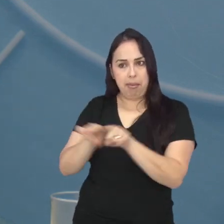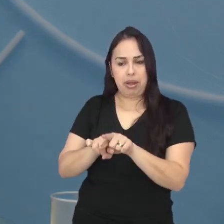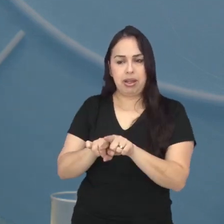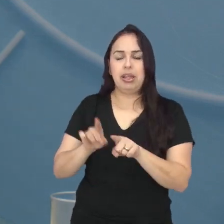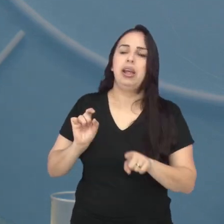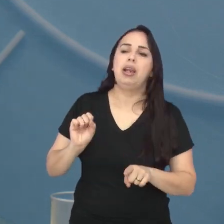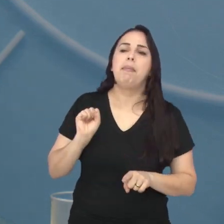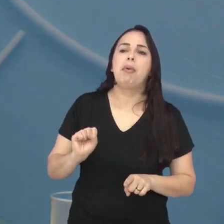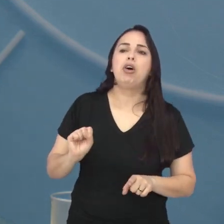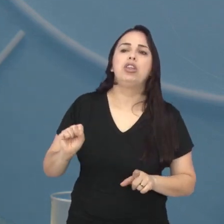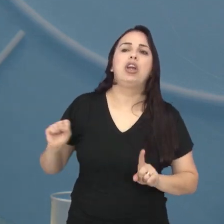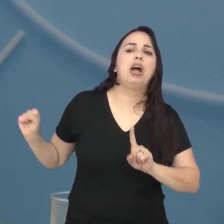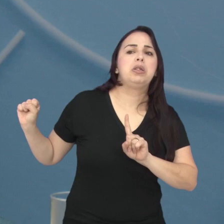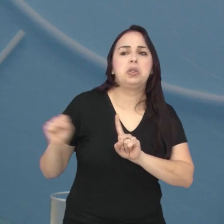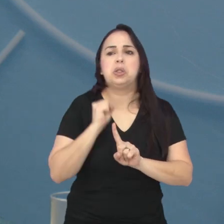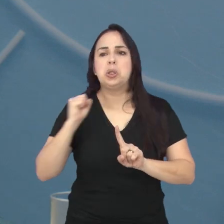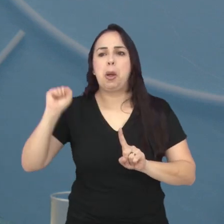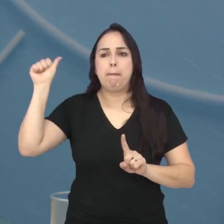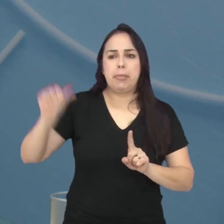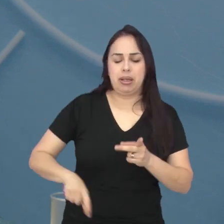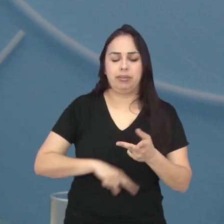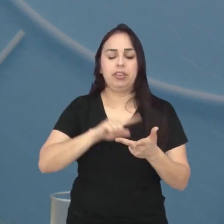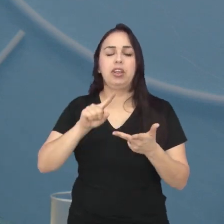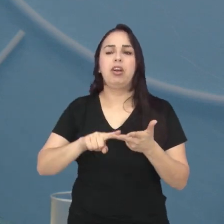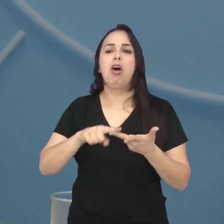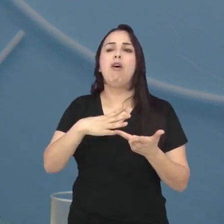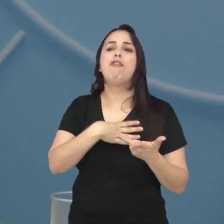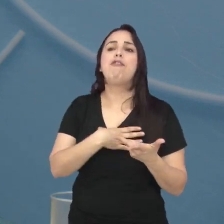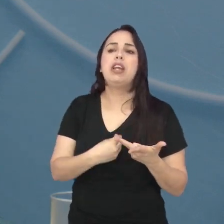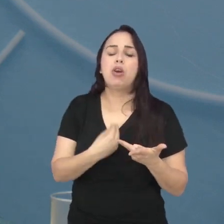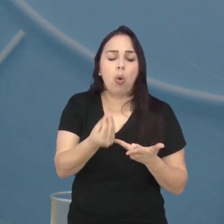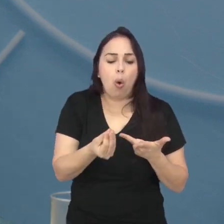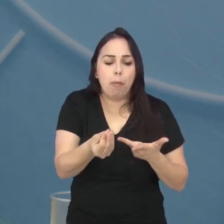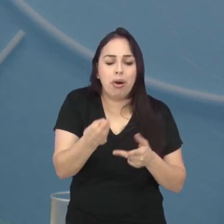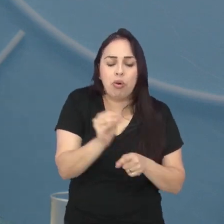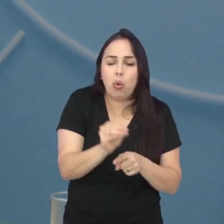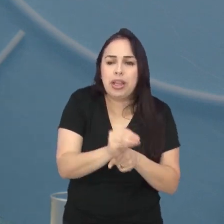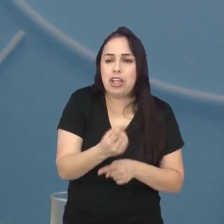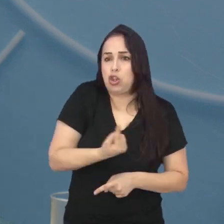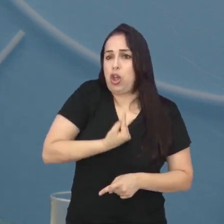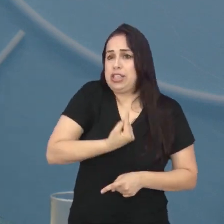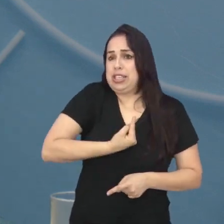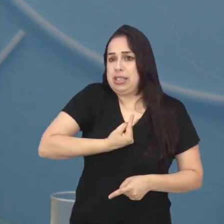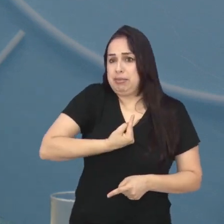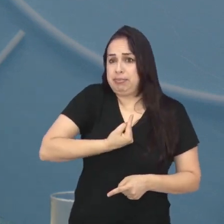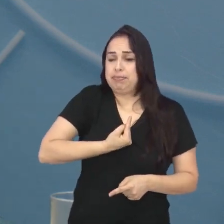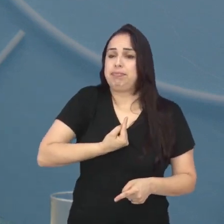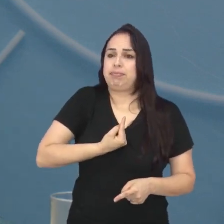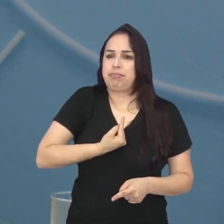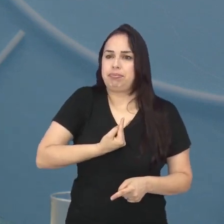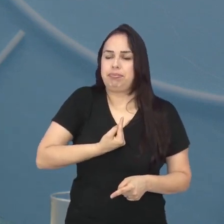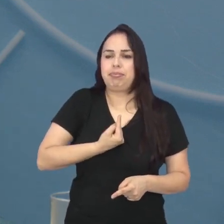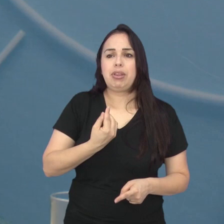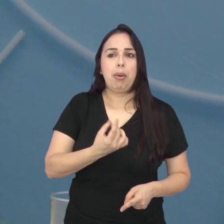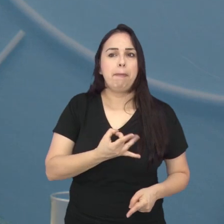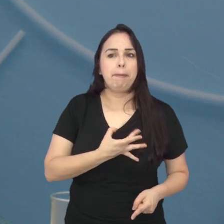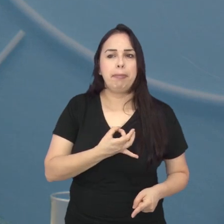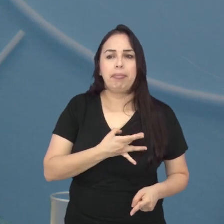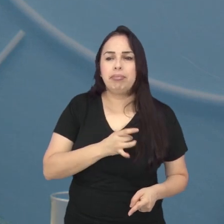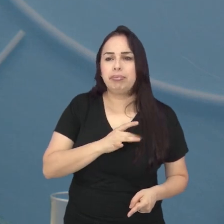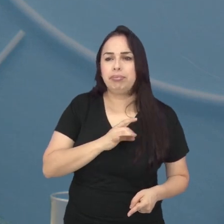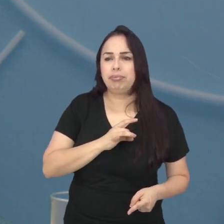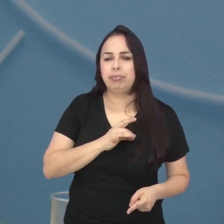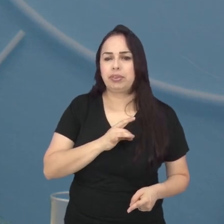pode fazer de retaliação depois. Se tem filho, como eu vou criar meu filho sozinha. O medo ele